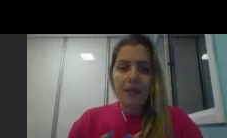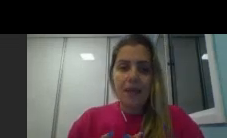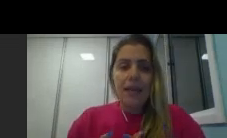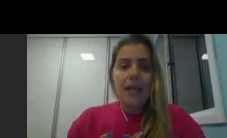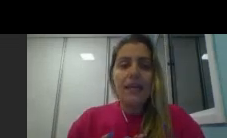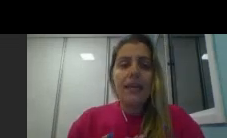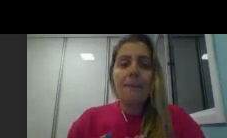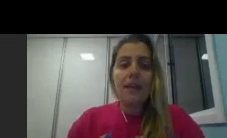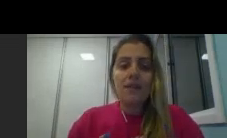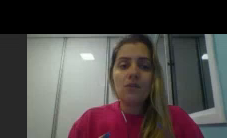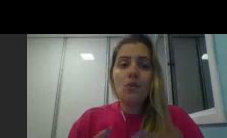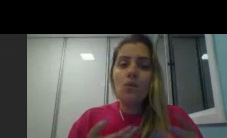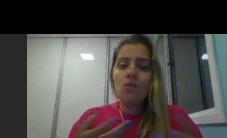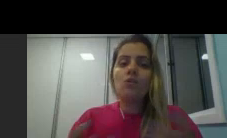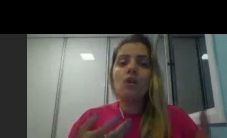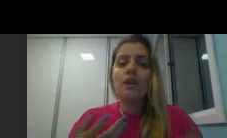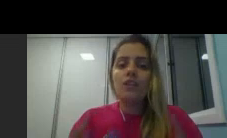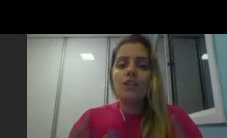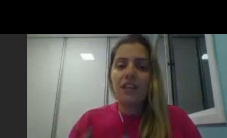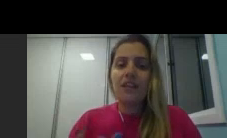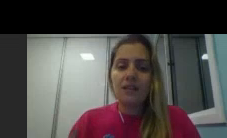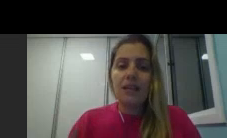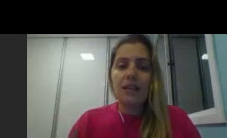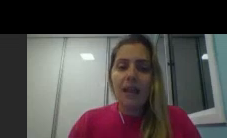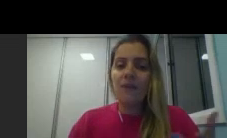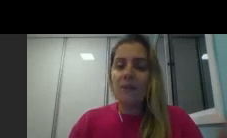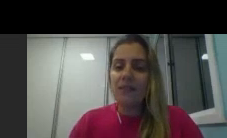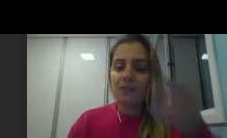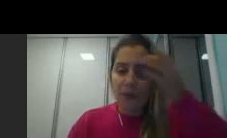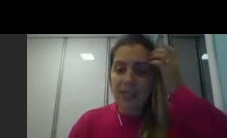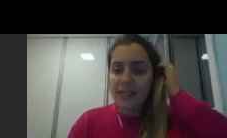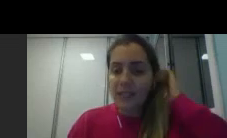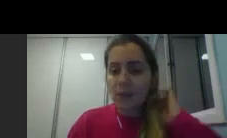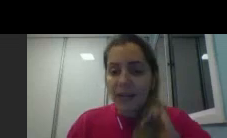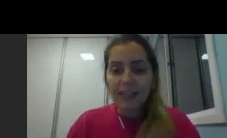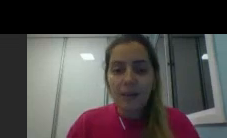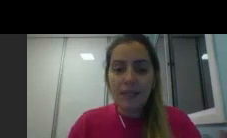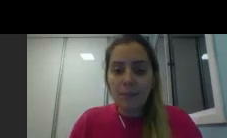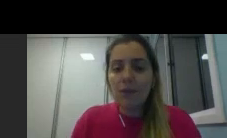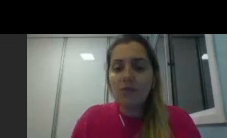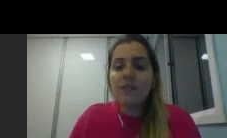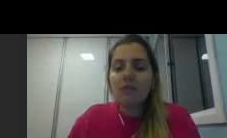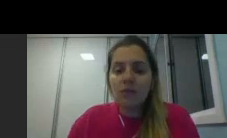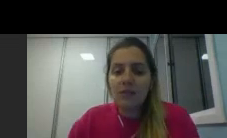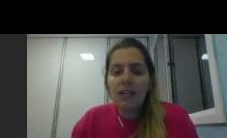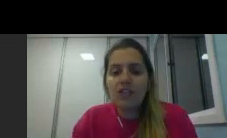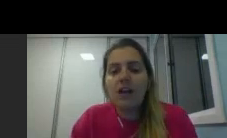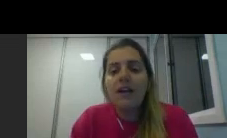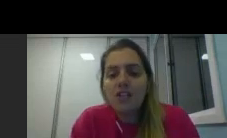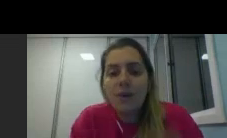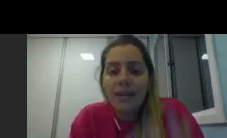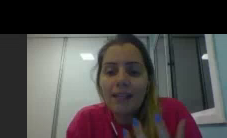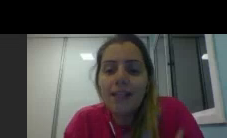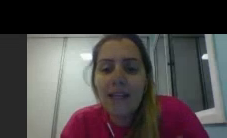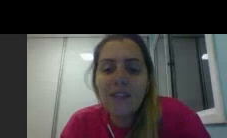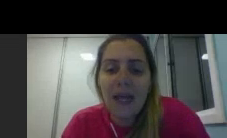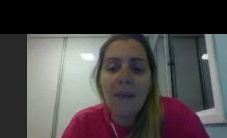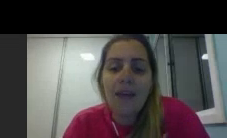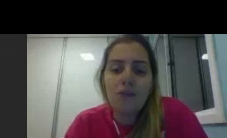mãe. E que apenas um dos 2 genes, ele é fornecido para cada gameta produzido, ou seja,